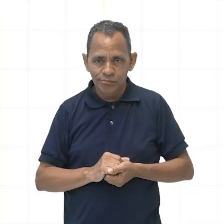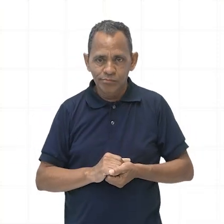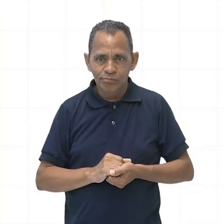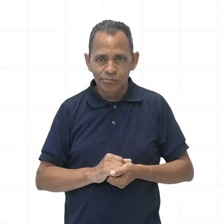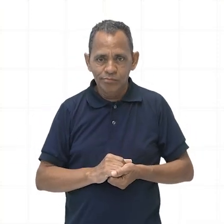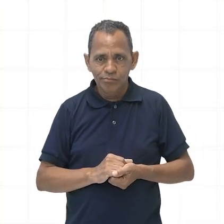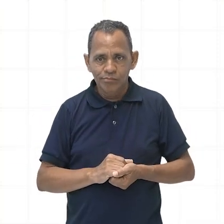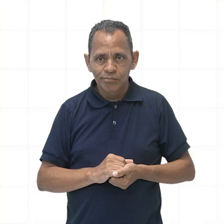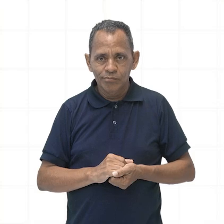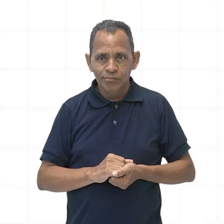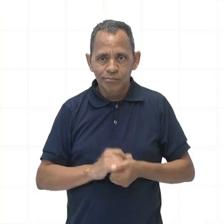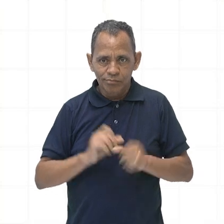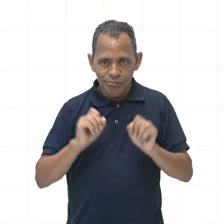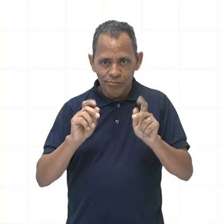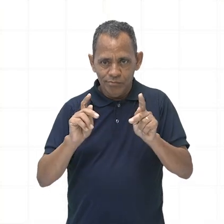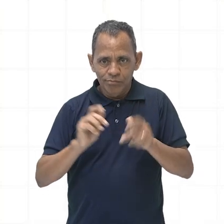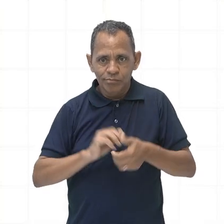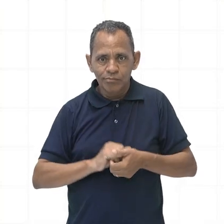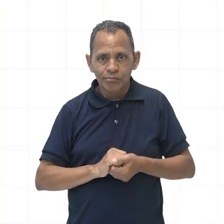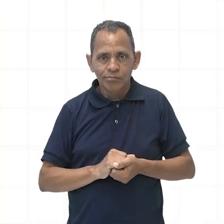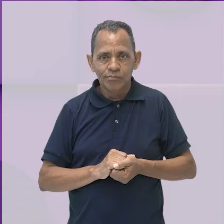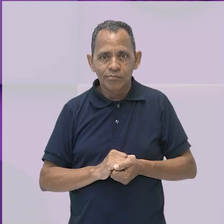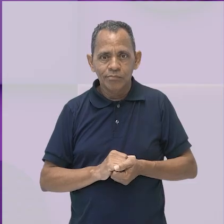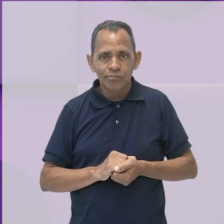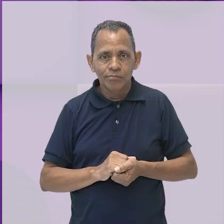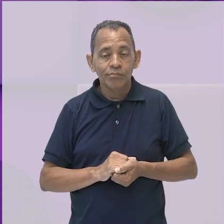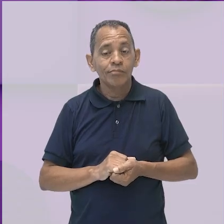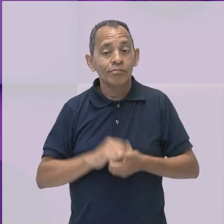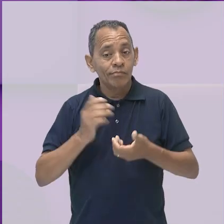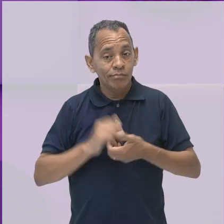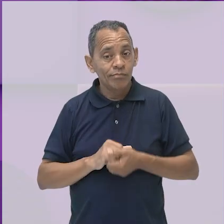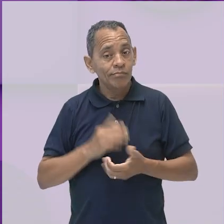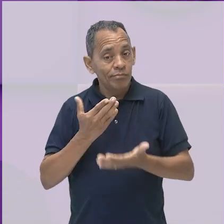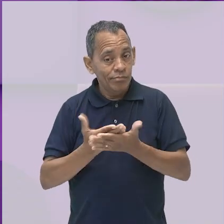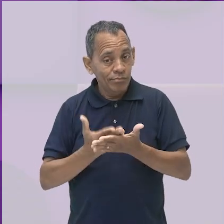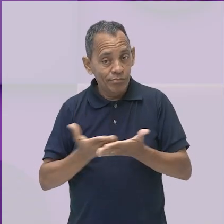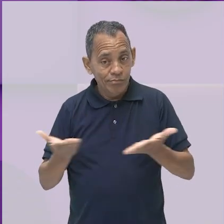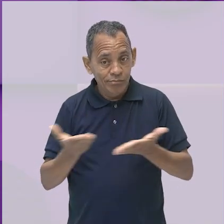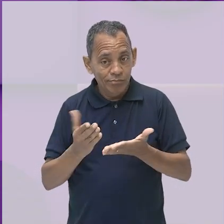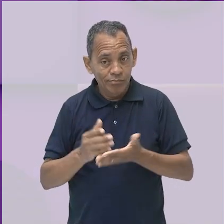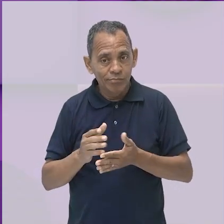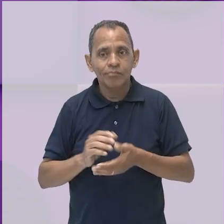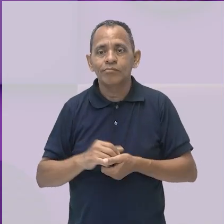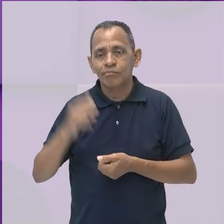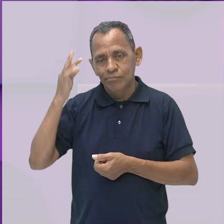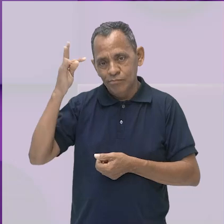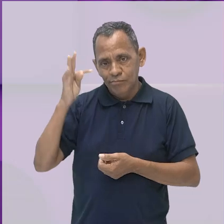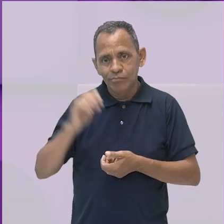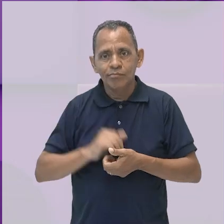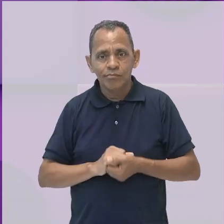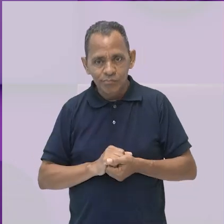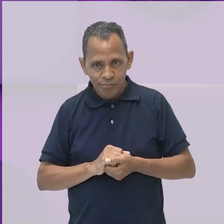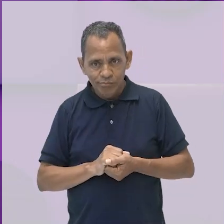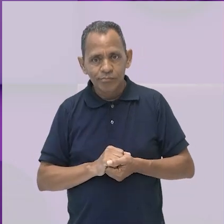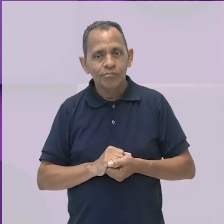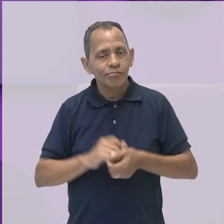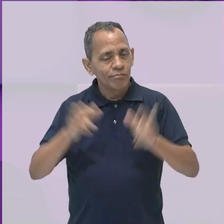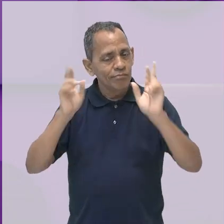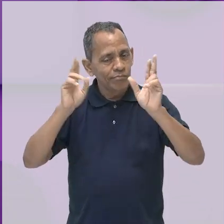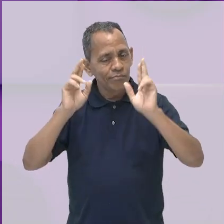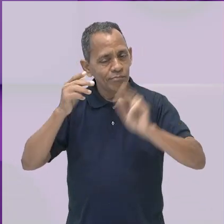é retângulo, certo? Então, essa foi a nossa aula sobre o Teorema de Pitágoras. Espero que você